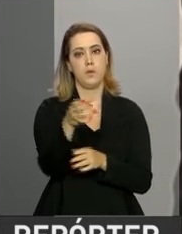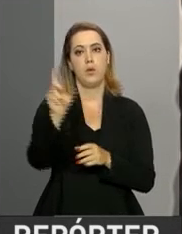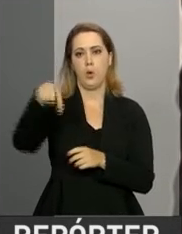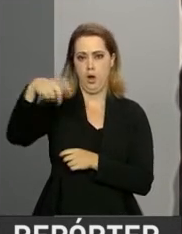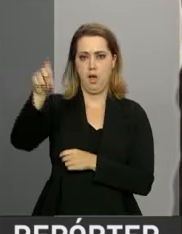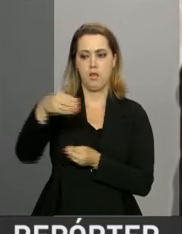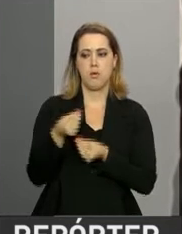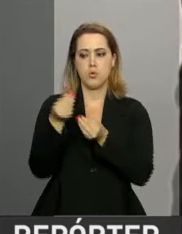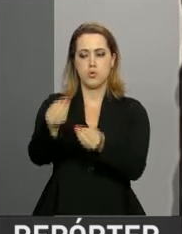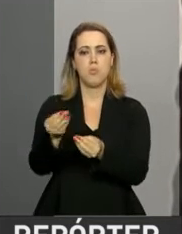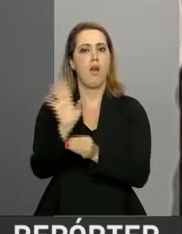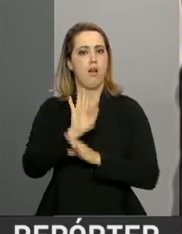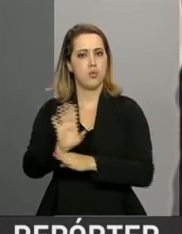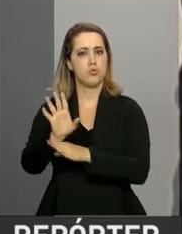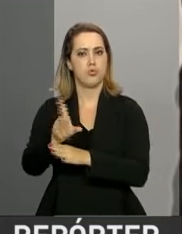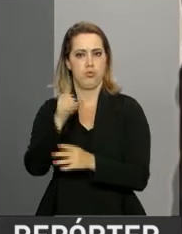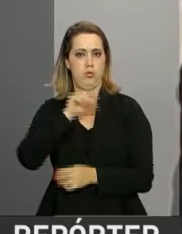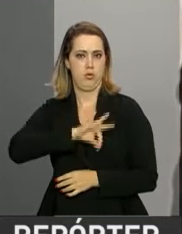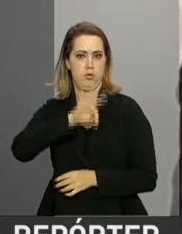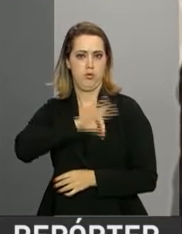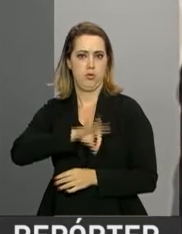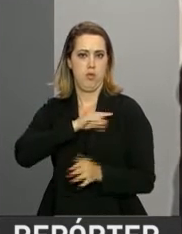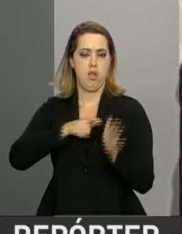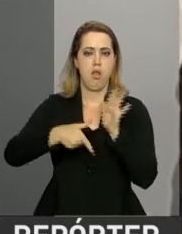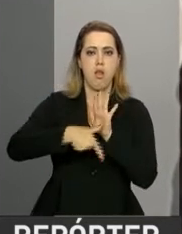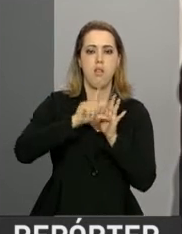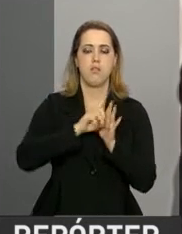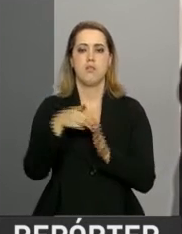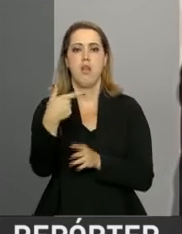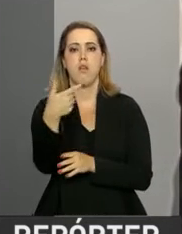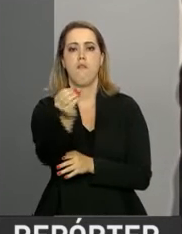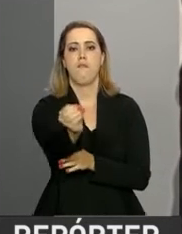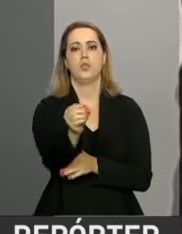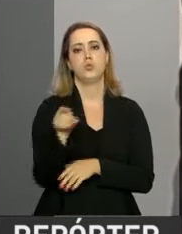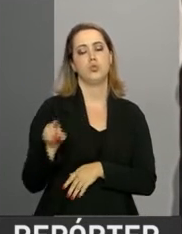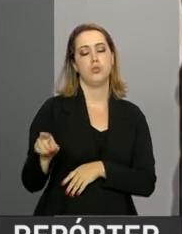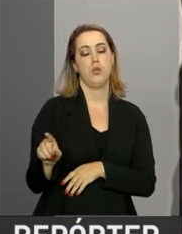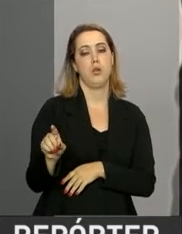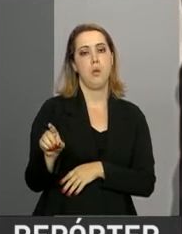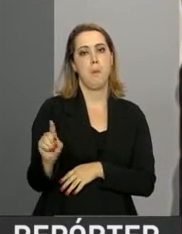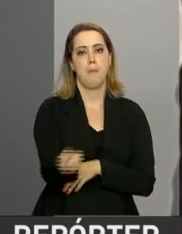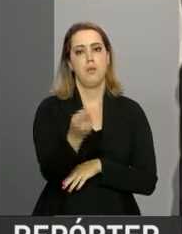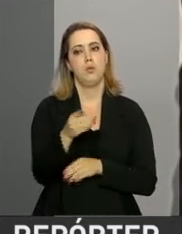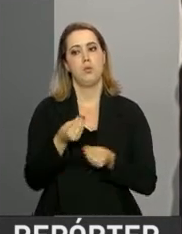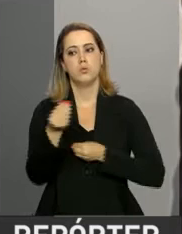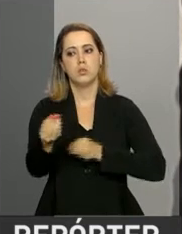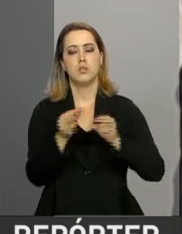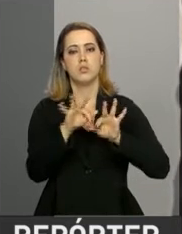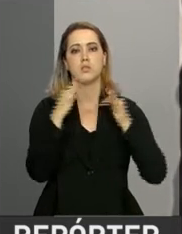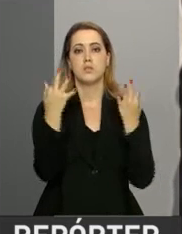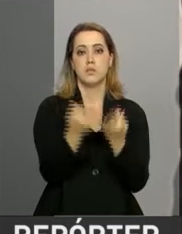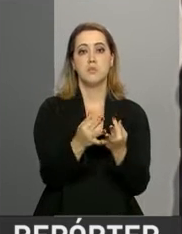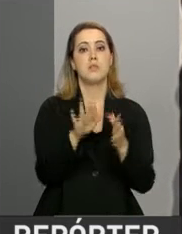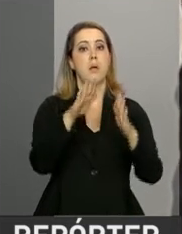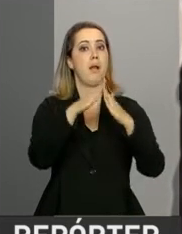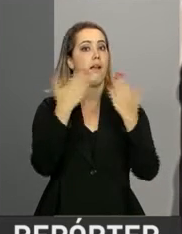de Mariana, uma antecipação de indenização no valor de R$ 20 mil, que é pago também às famílias que perderam